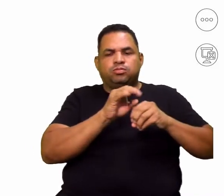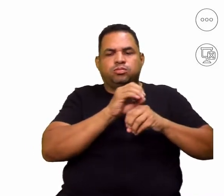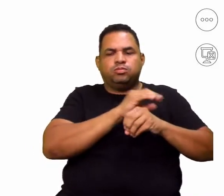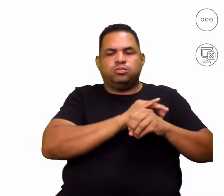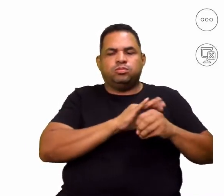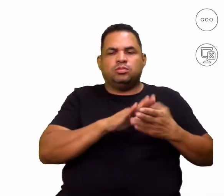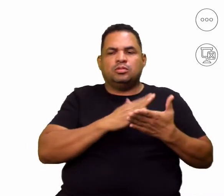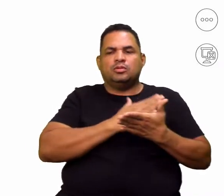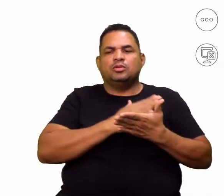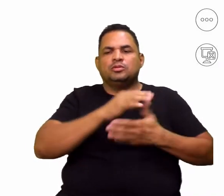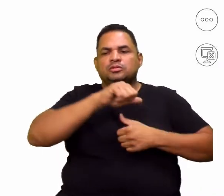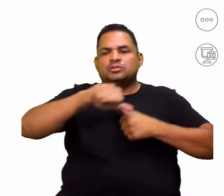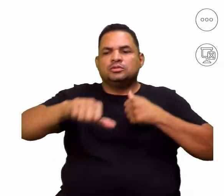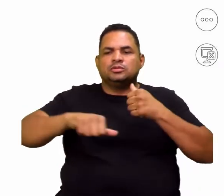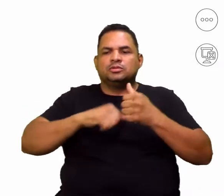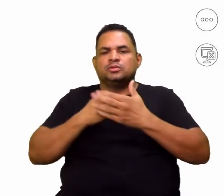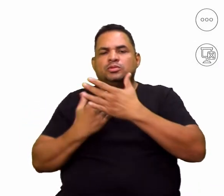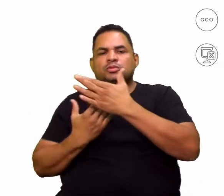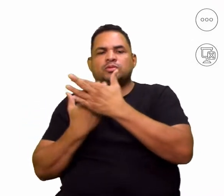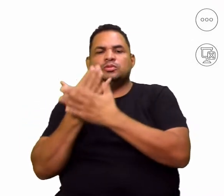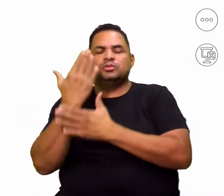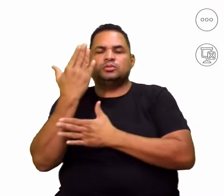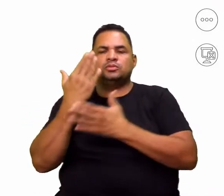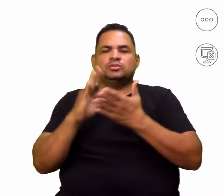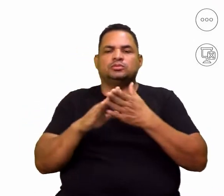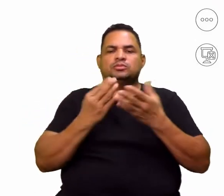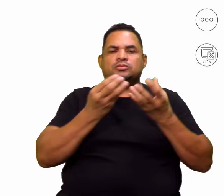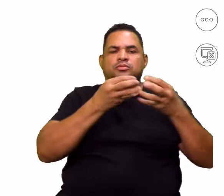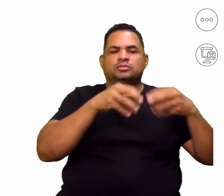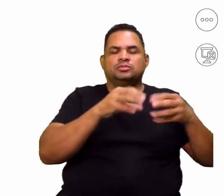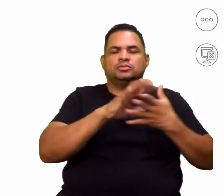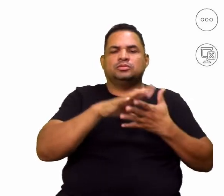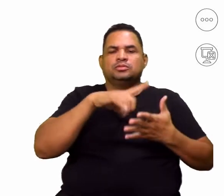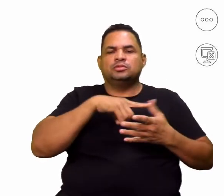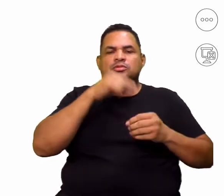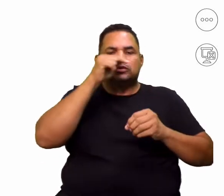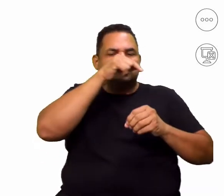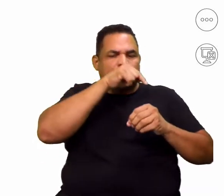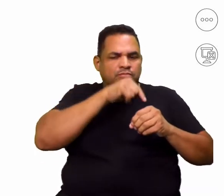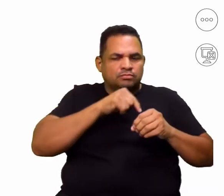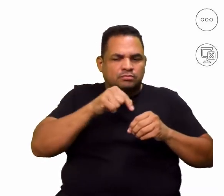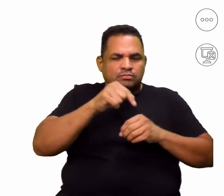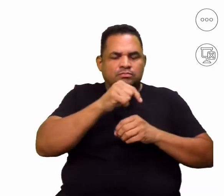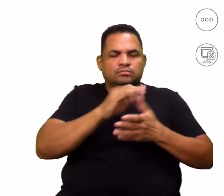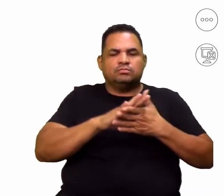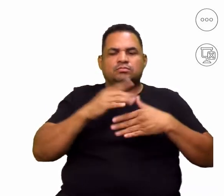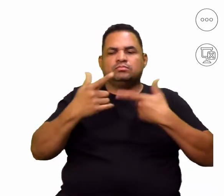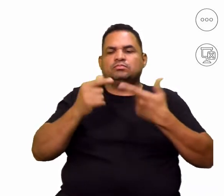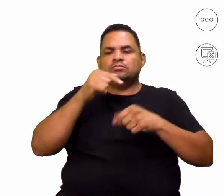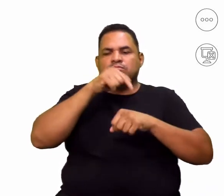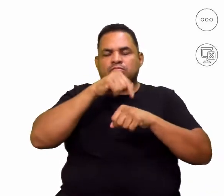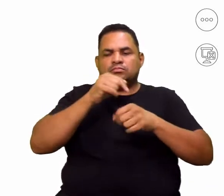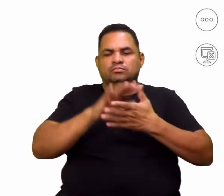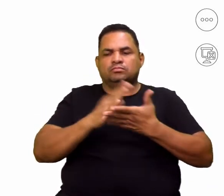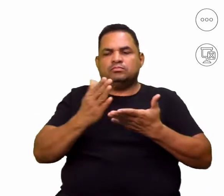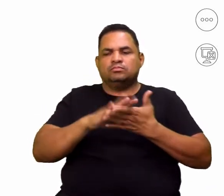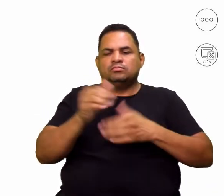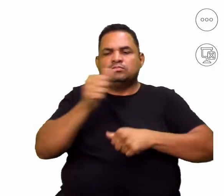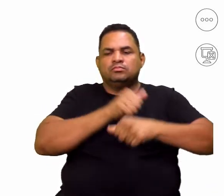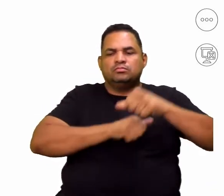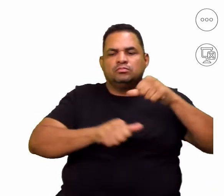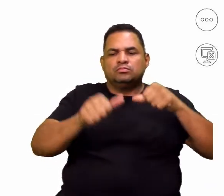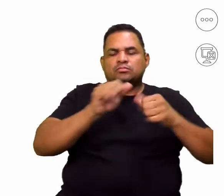necessidade das trocas gasosas, por isso os ovos são cheios de orifíciozinhos, tá? Porozinhos para que essas trocas